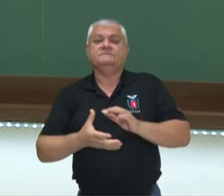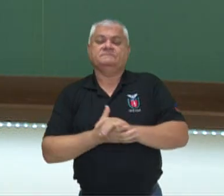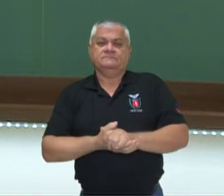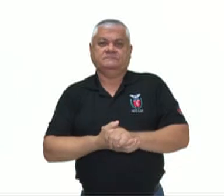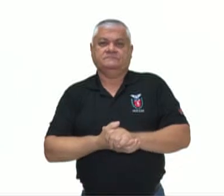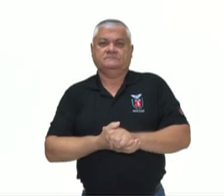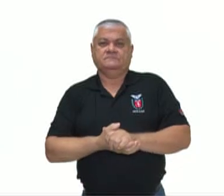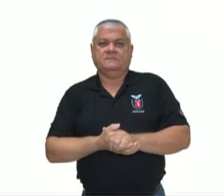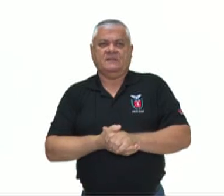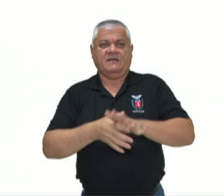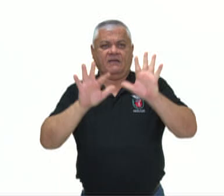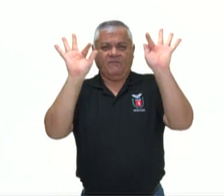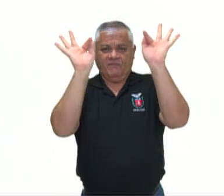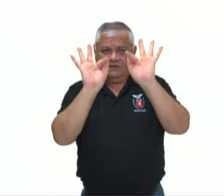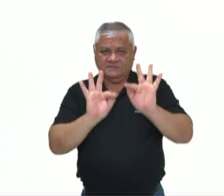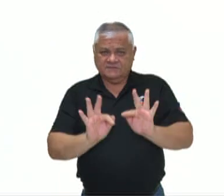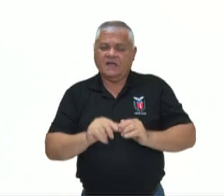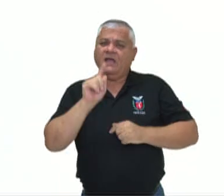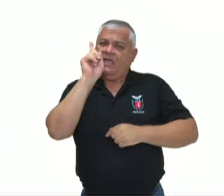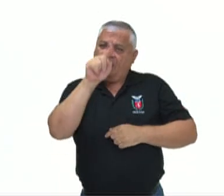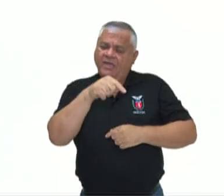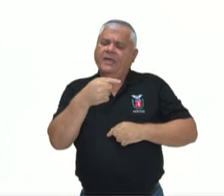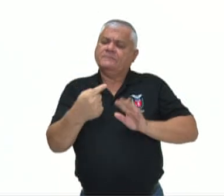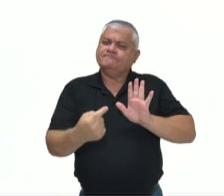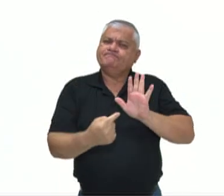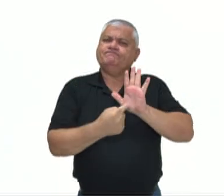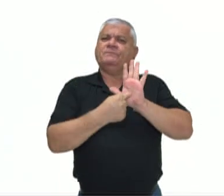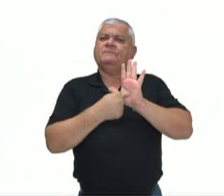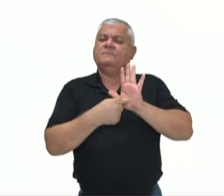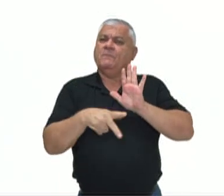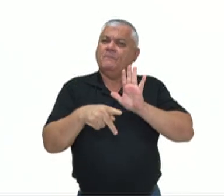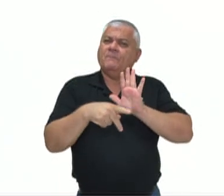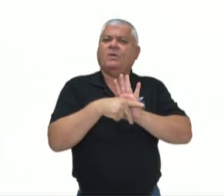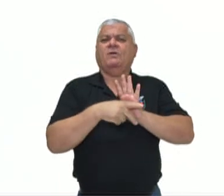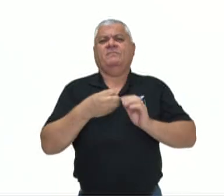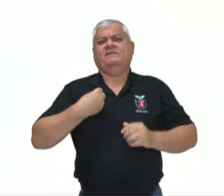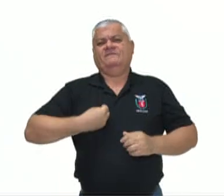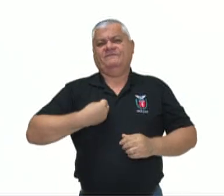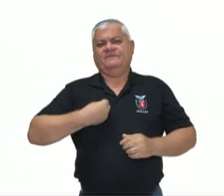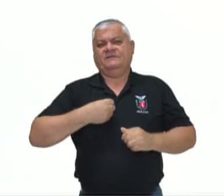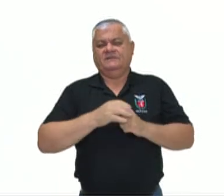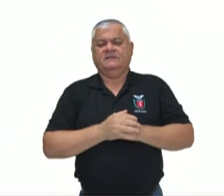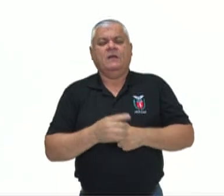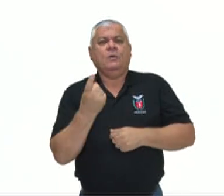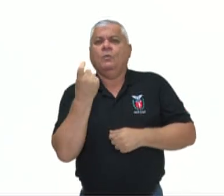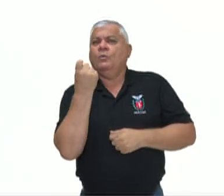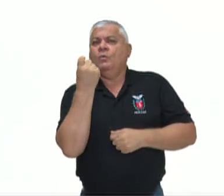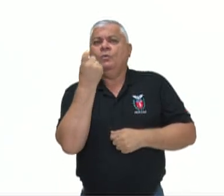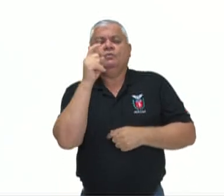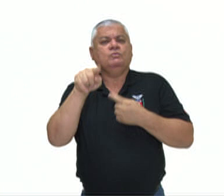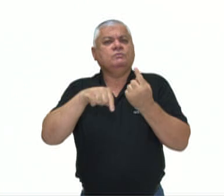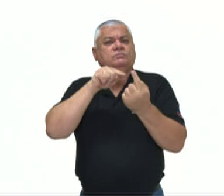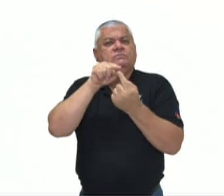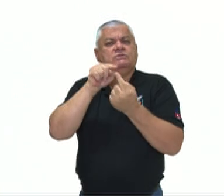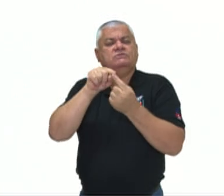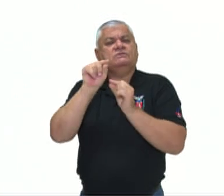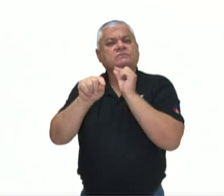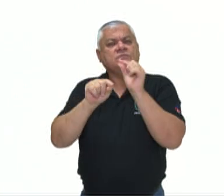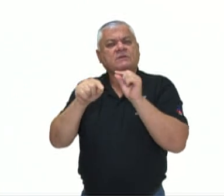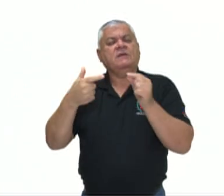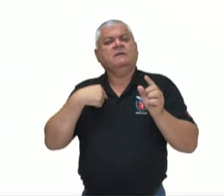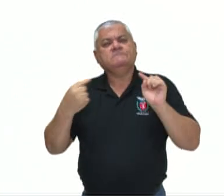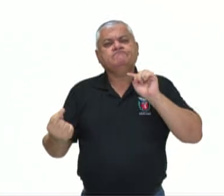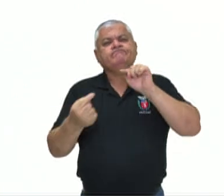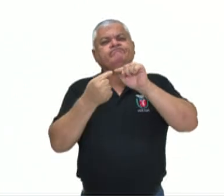A felicidade é o sentido e o propósito da vida, o único objetivo e a finalidade